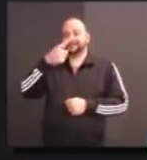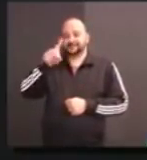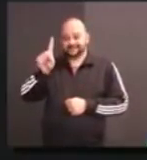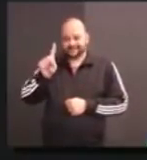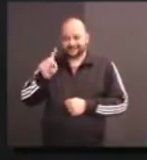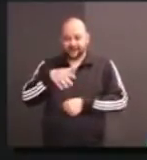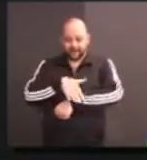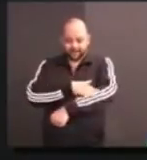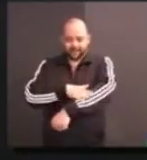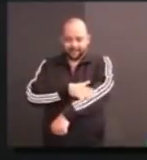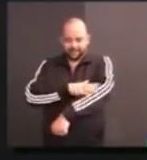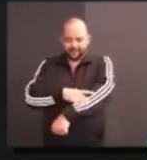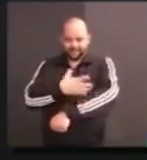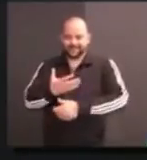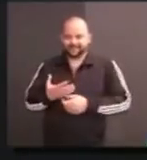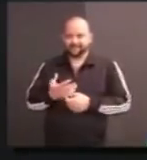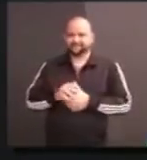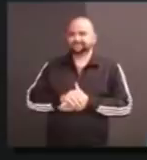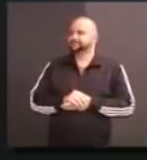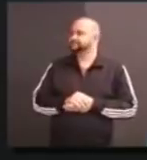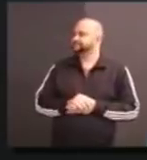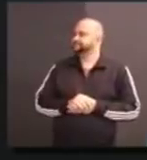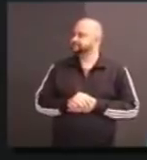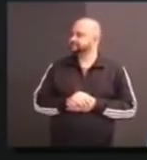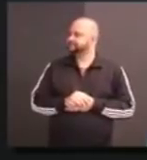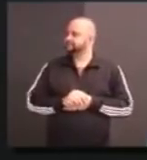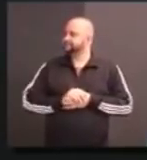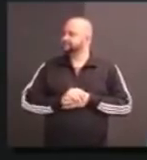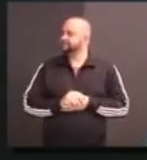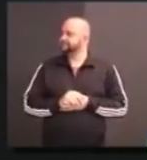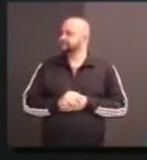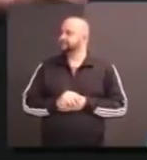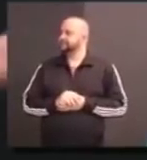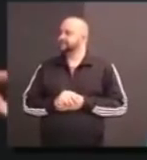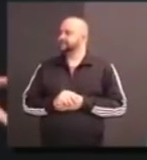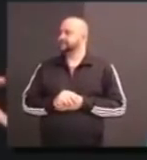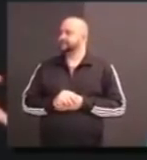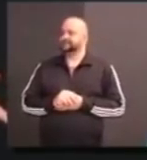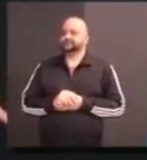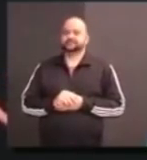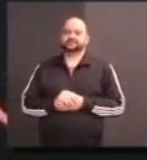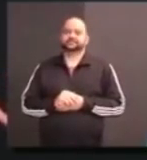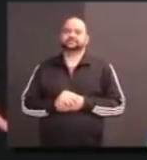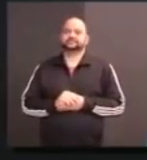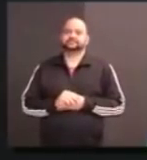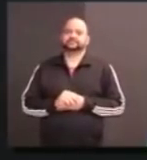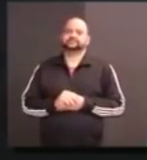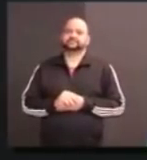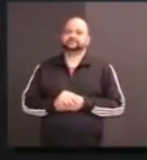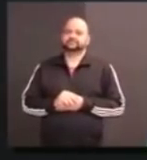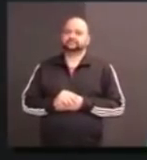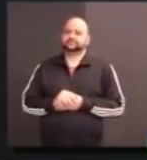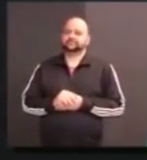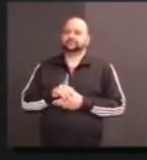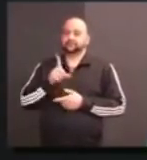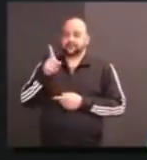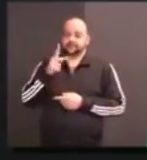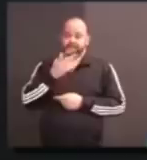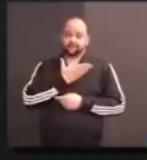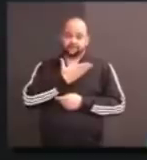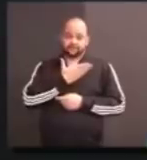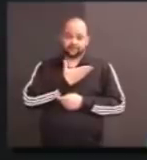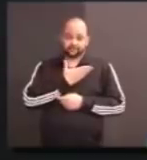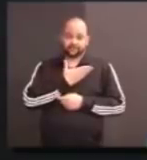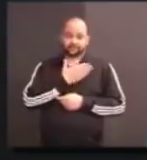Tinha sido imolada na fogueira, por ser amiga de Chico Xavier. Vocês são amigos de Chico